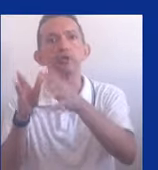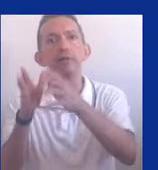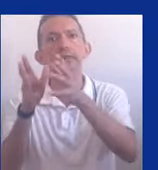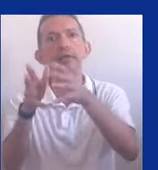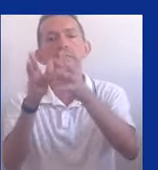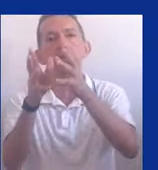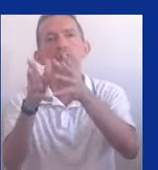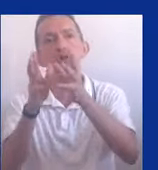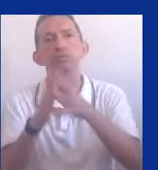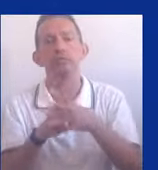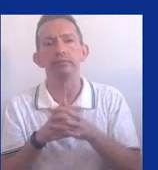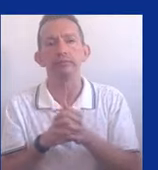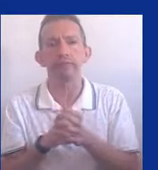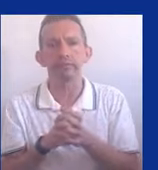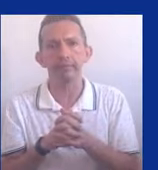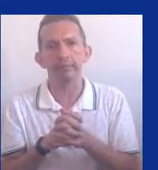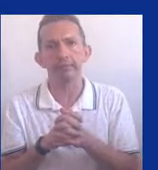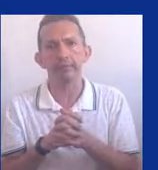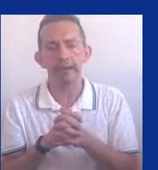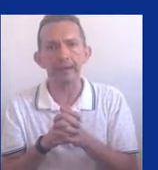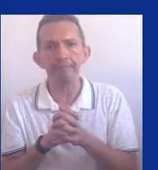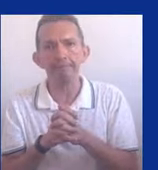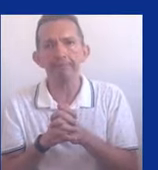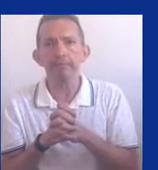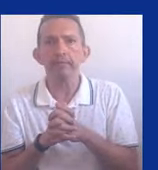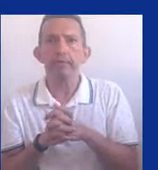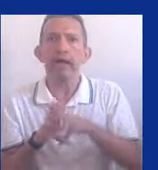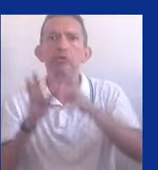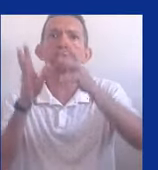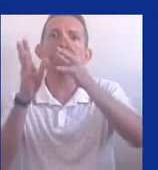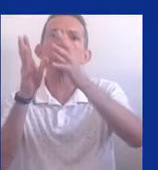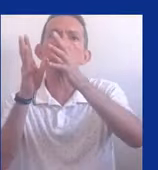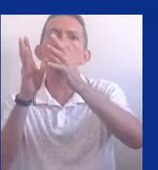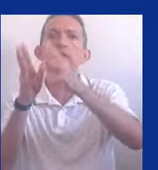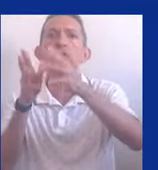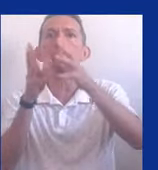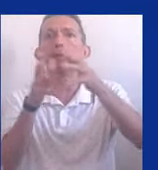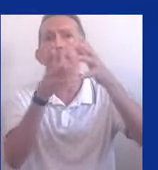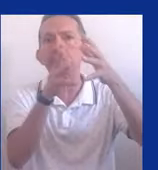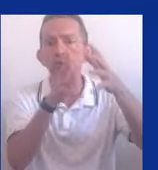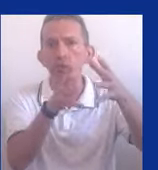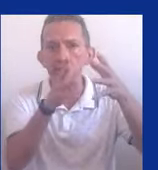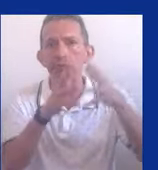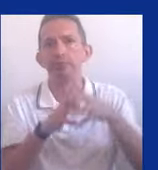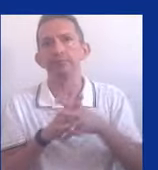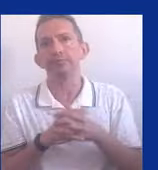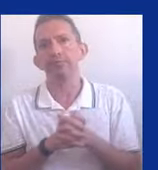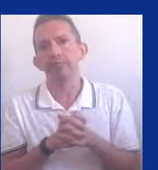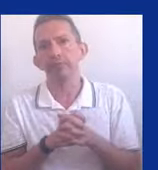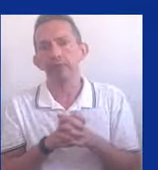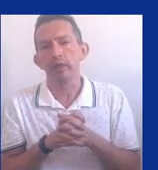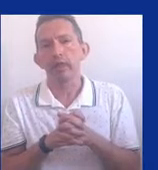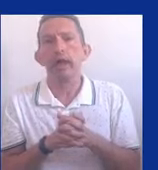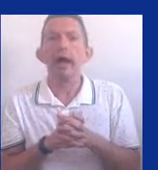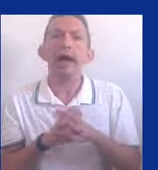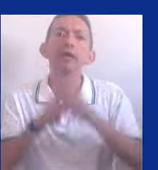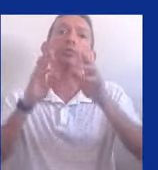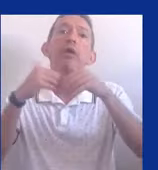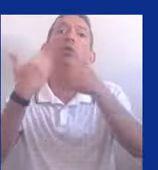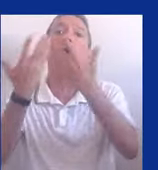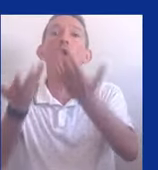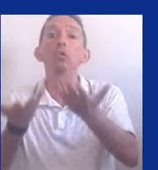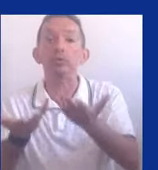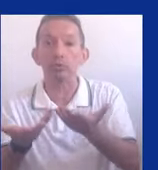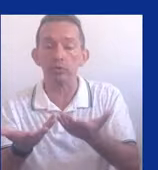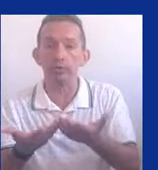tem ribossomo aderido a isto. Tá? Aí tu tem um que ele chama de retículo endoplasmático liso. Aí